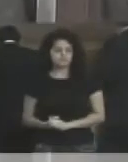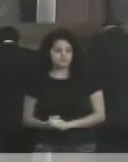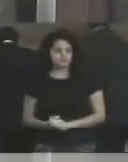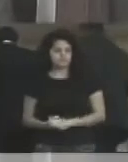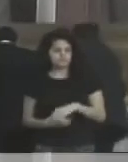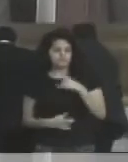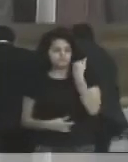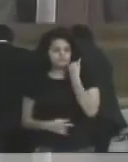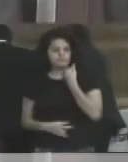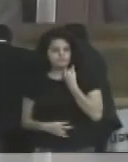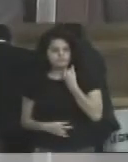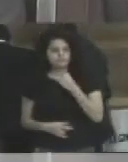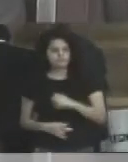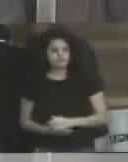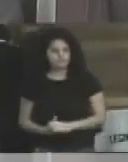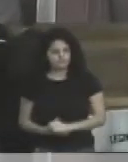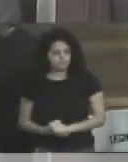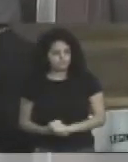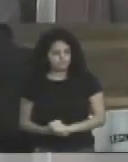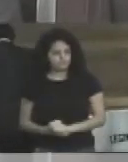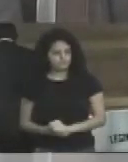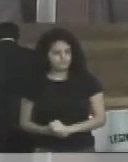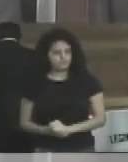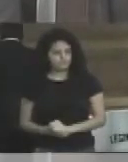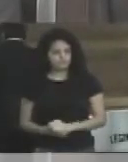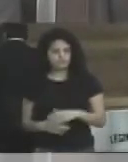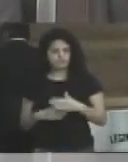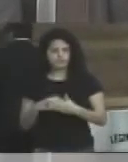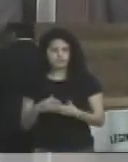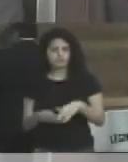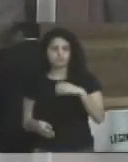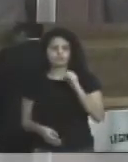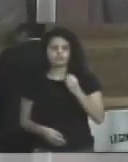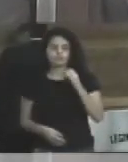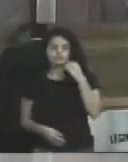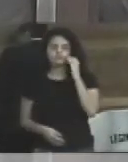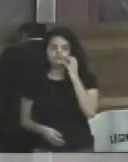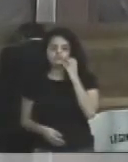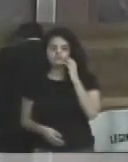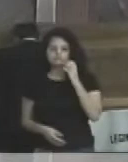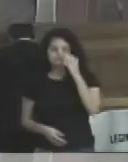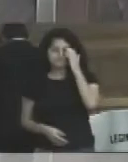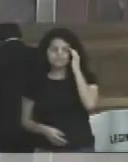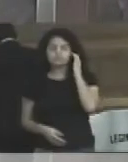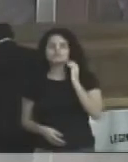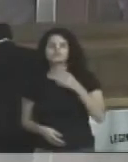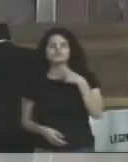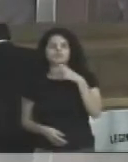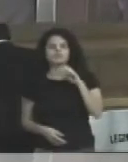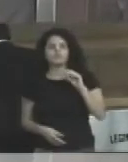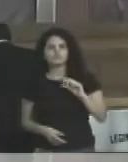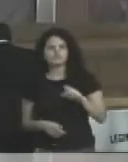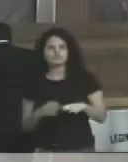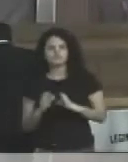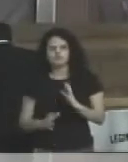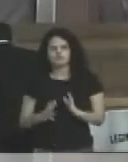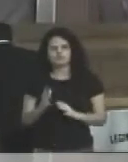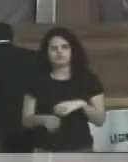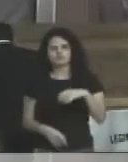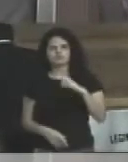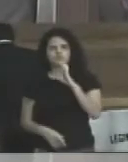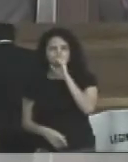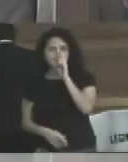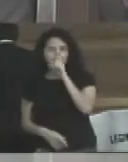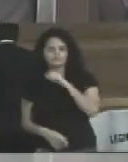Veiga, né, na frente do Outubro Rosa. Então, falar um pouquinho também sobre o movimento de sábado lá no Estaleiro